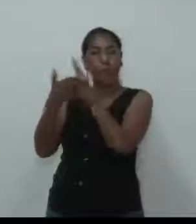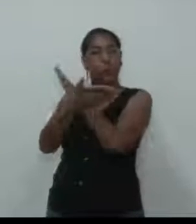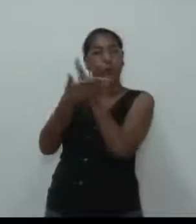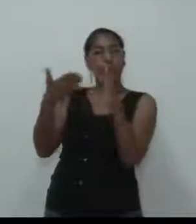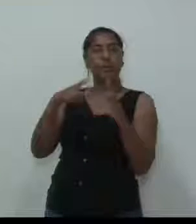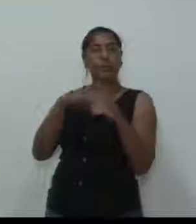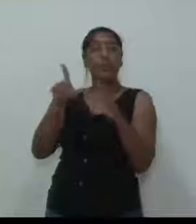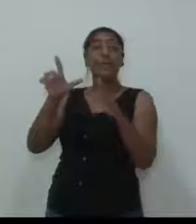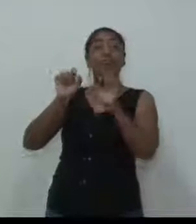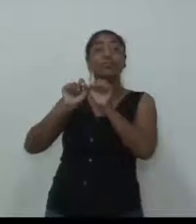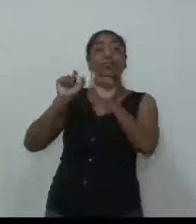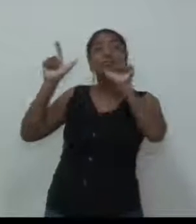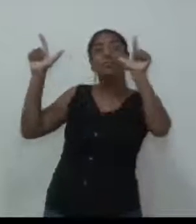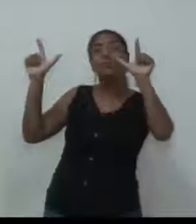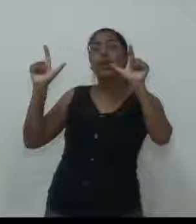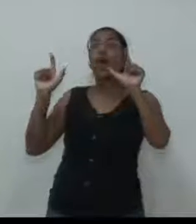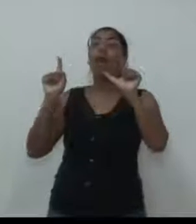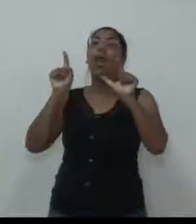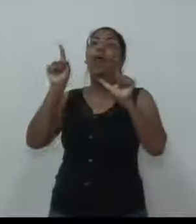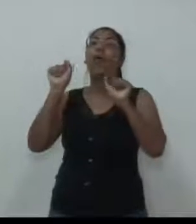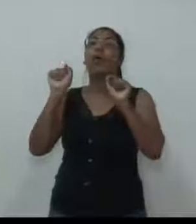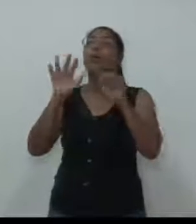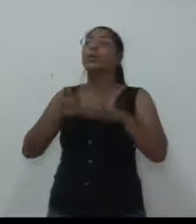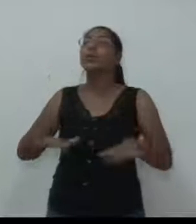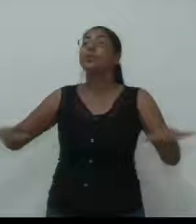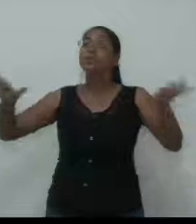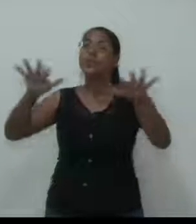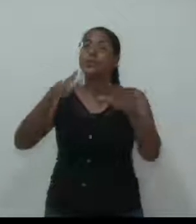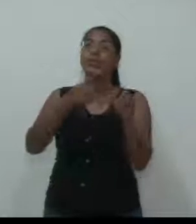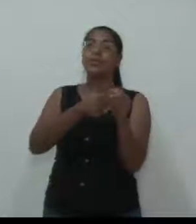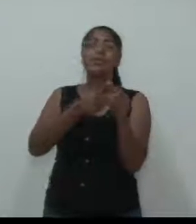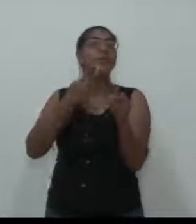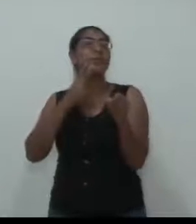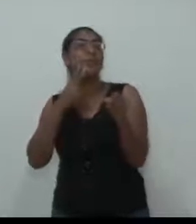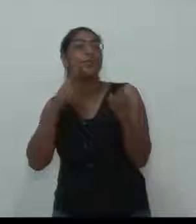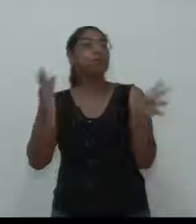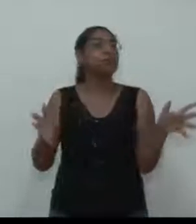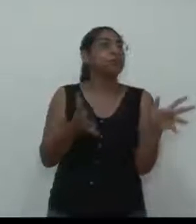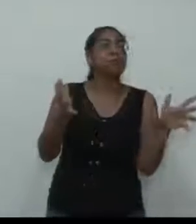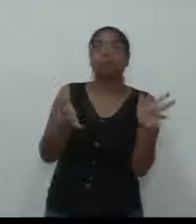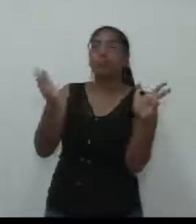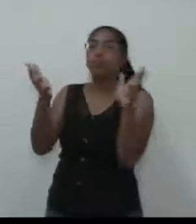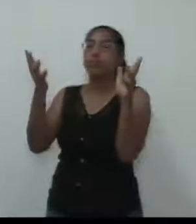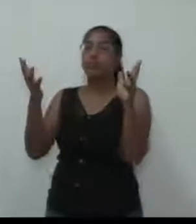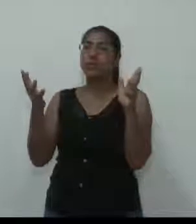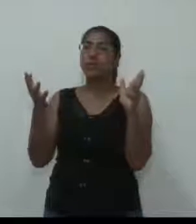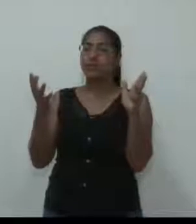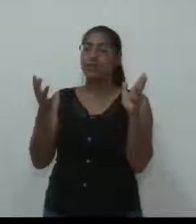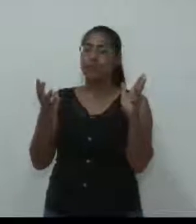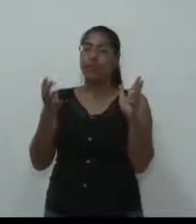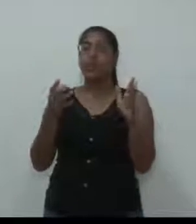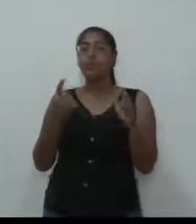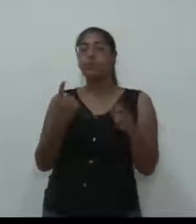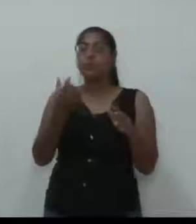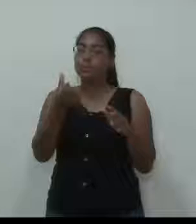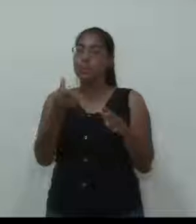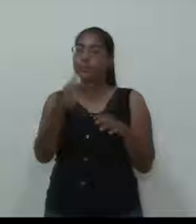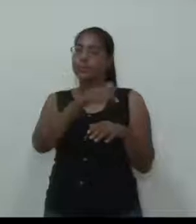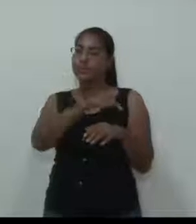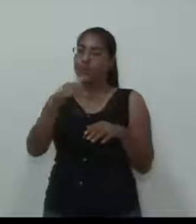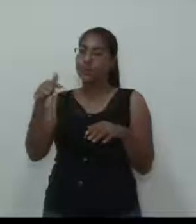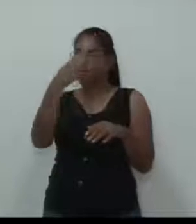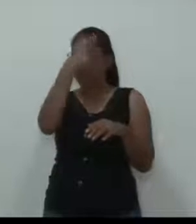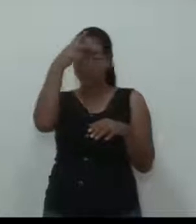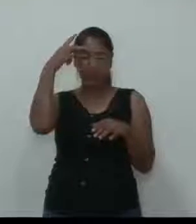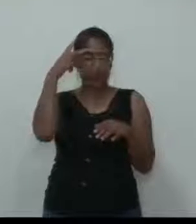precisa movimentar a cidade para a gente enfrentar os problemas das minorias, não é? 16ª Semana da Pessoa com Deficiência.